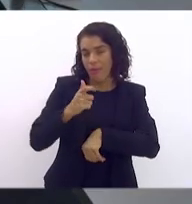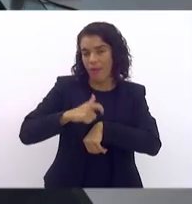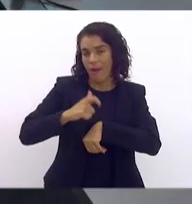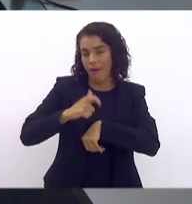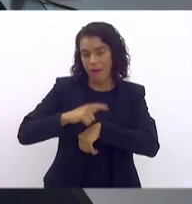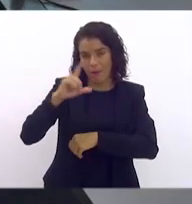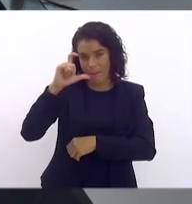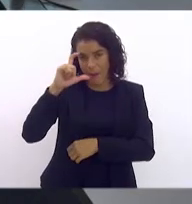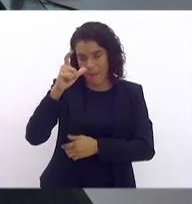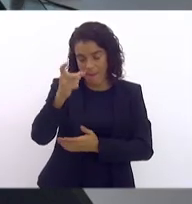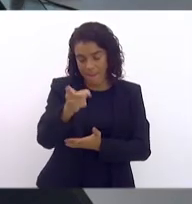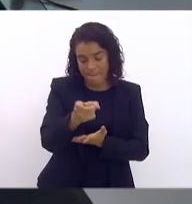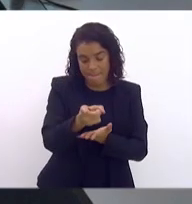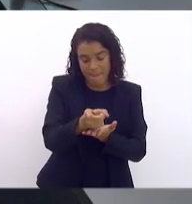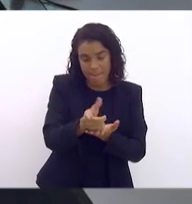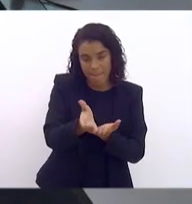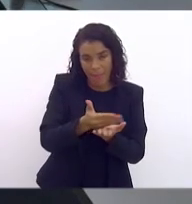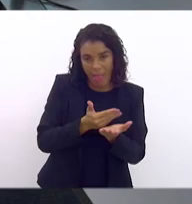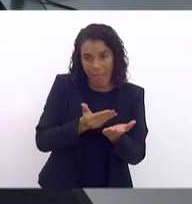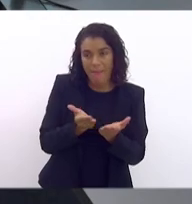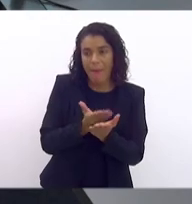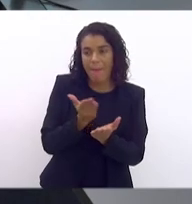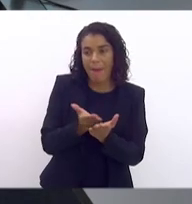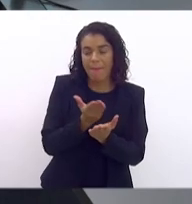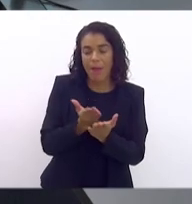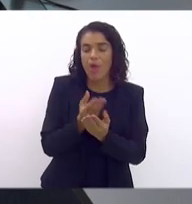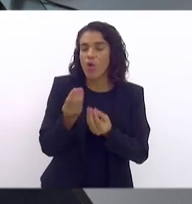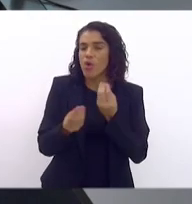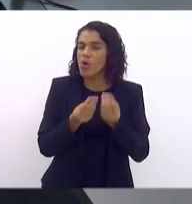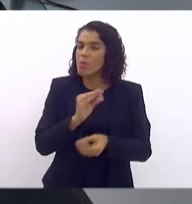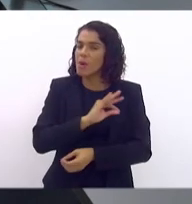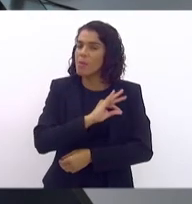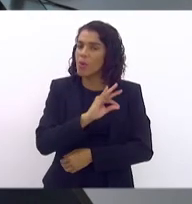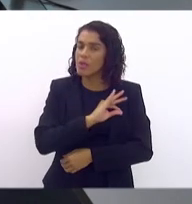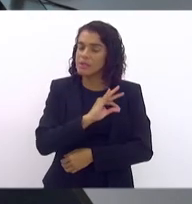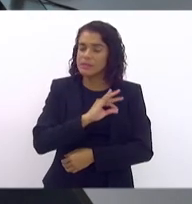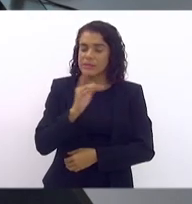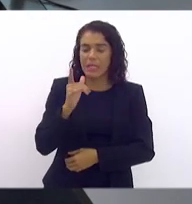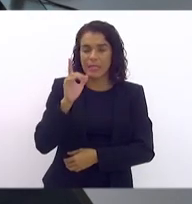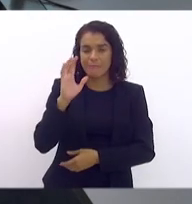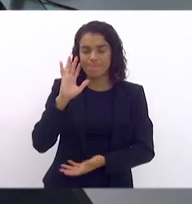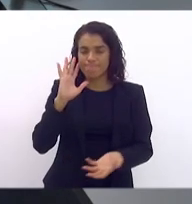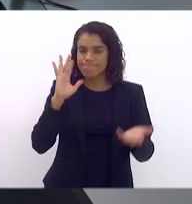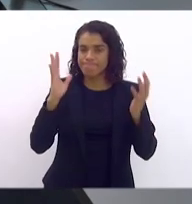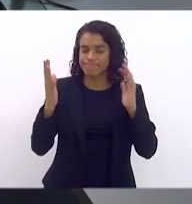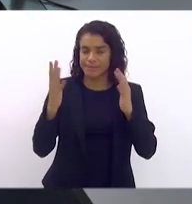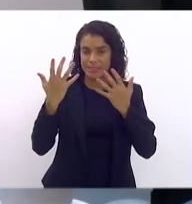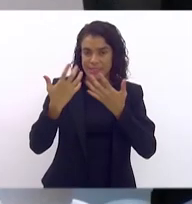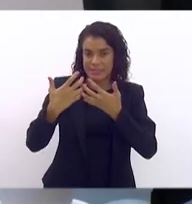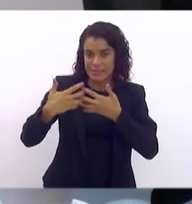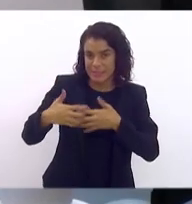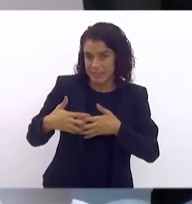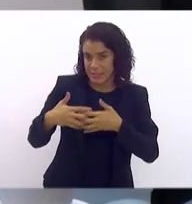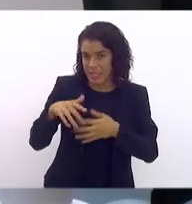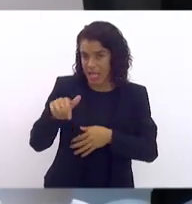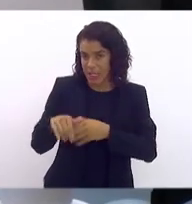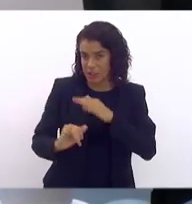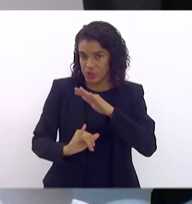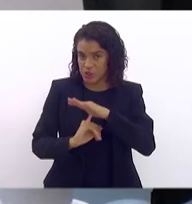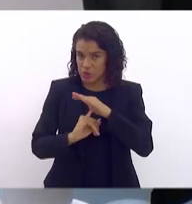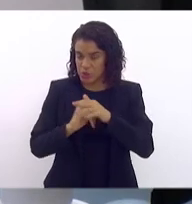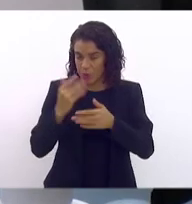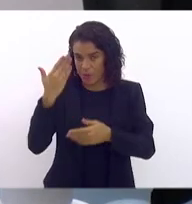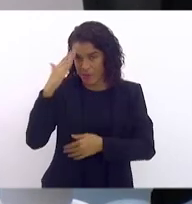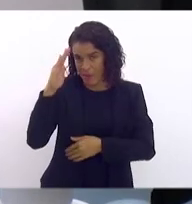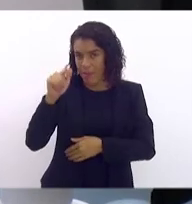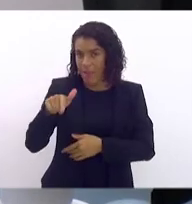fotográfico em sede policial como a Polícia Civil tem essa questão a instituição considera isso um problema